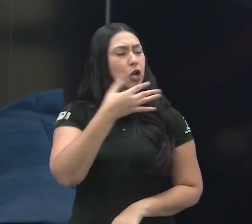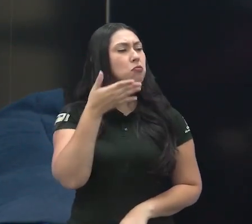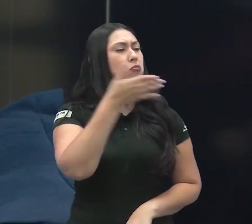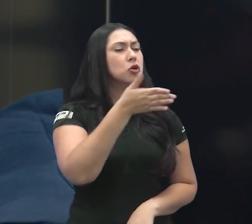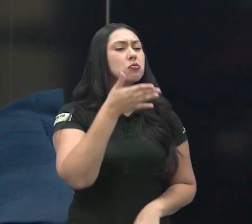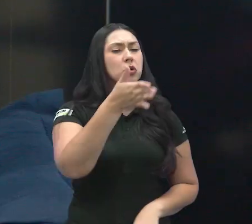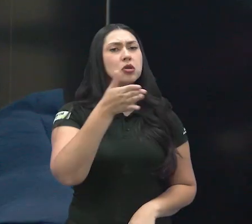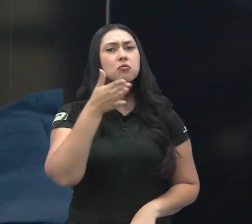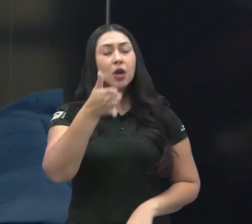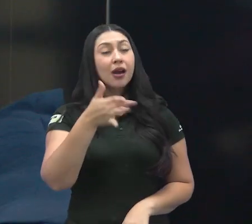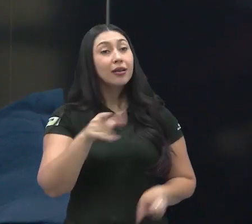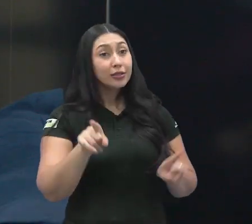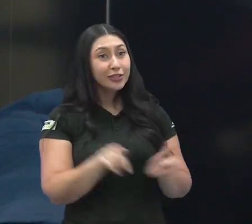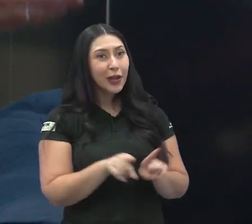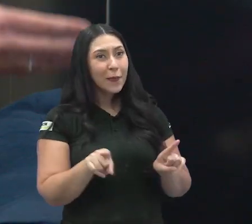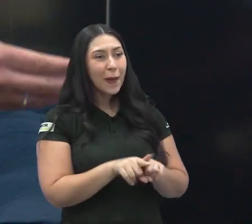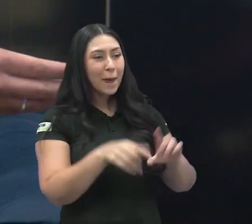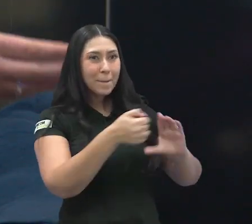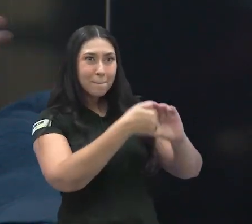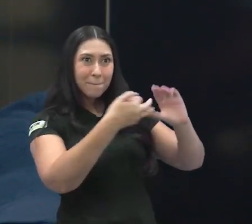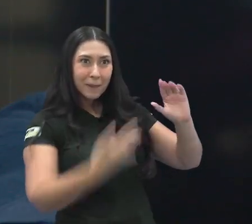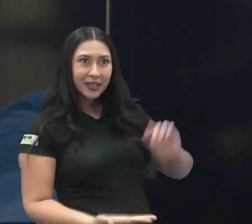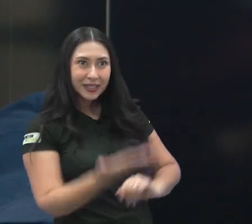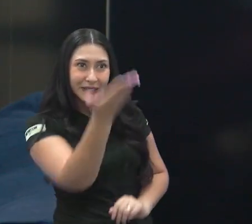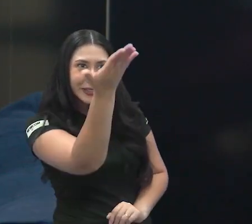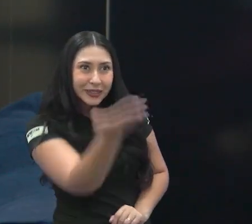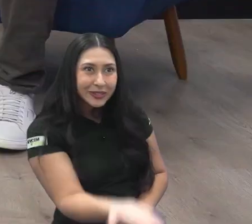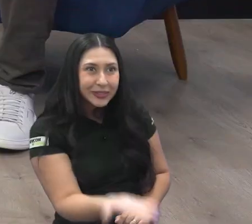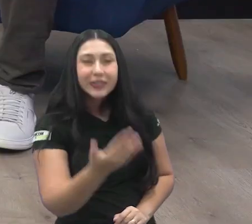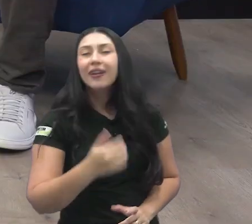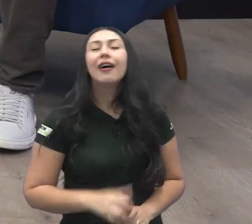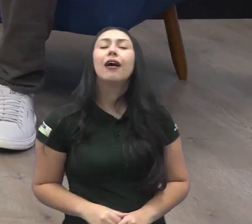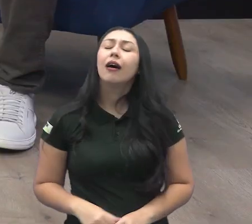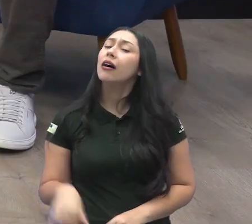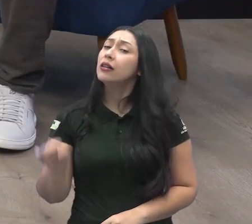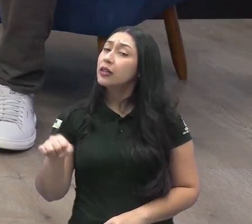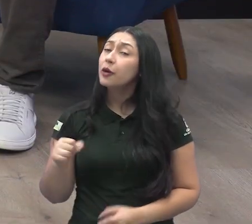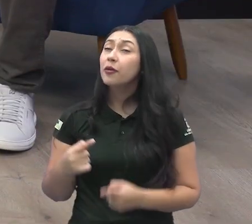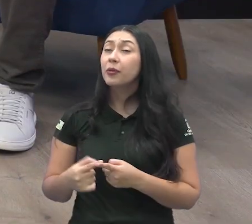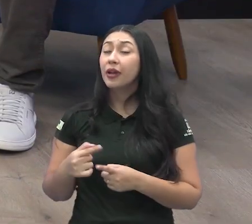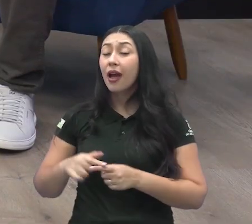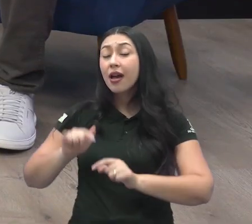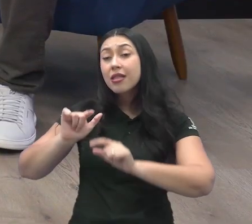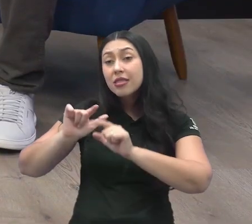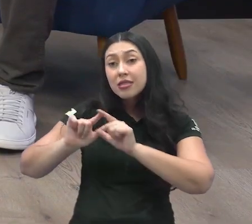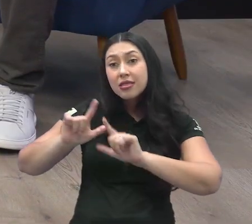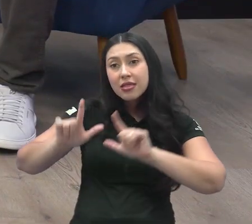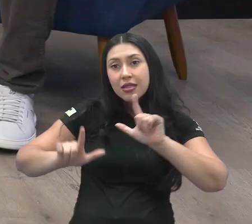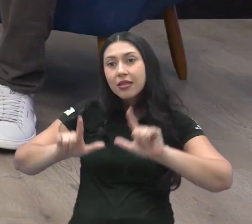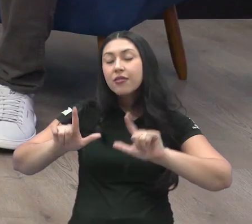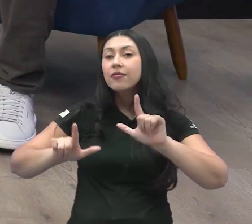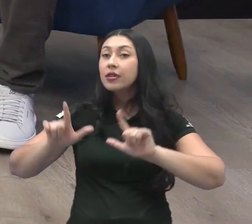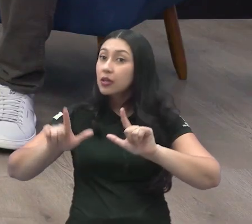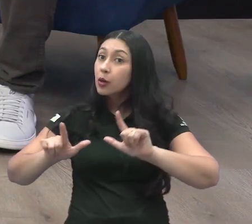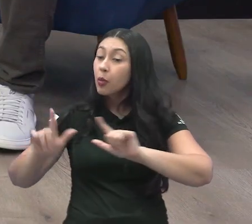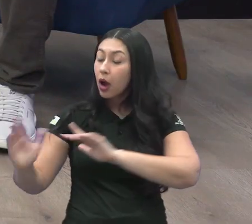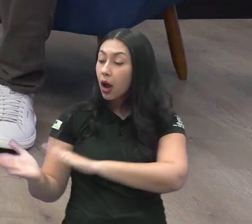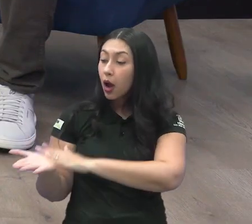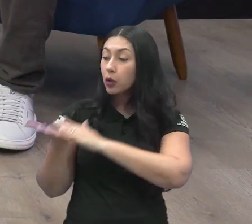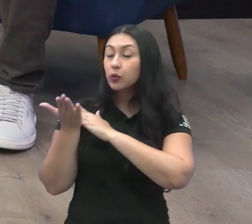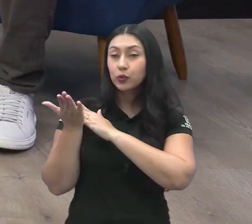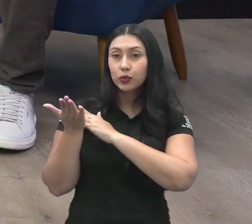essas fiscalizações. Isso também é uma característica marcante do mandato do senhor? É porque a TV Câmara, ela